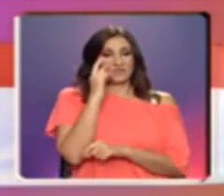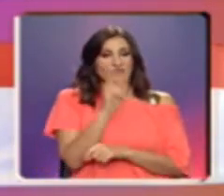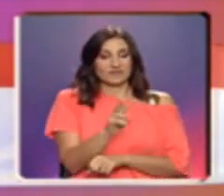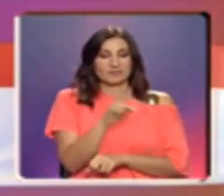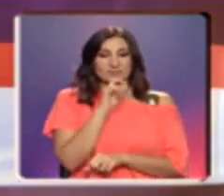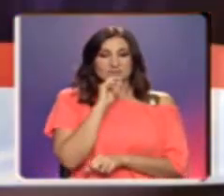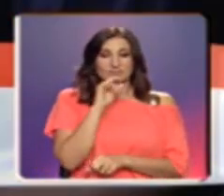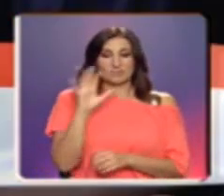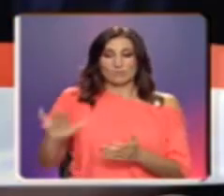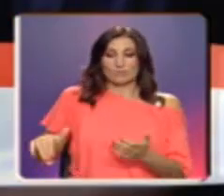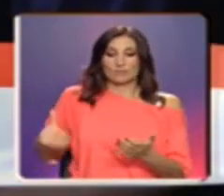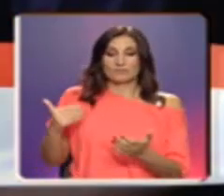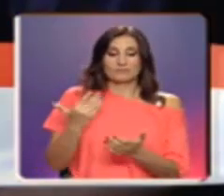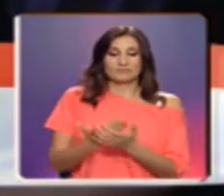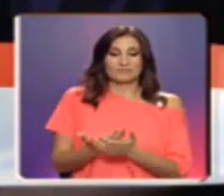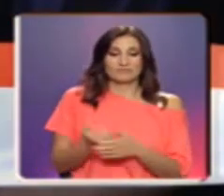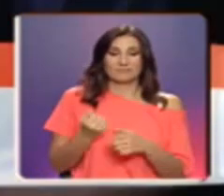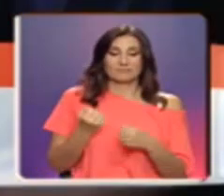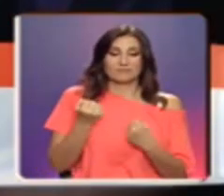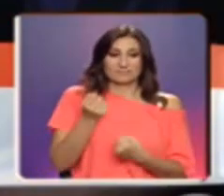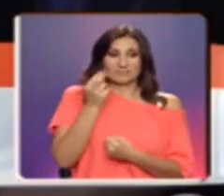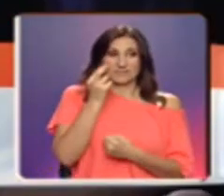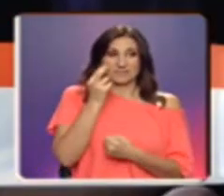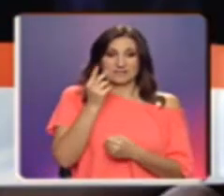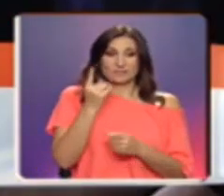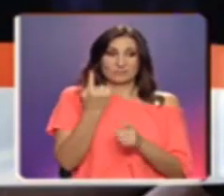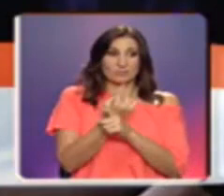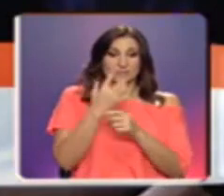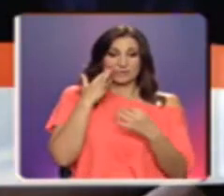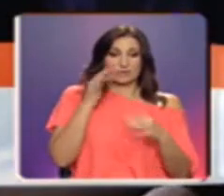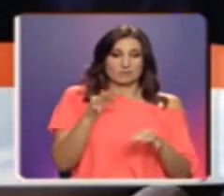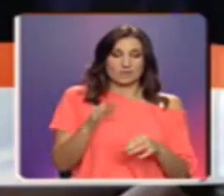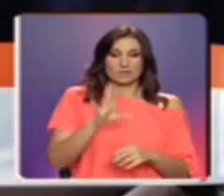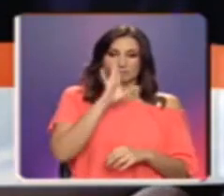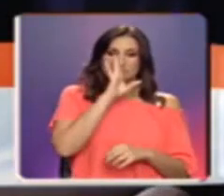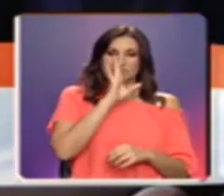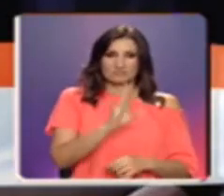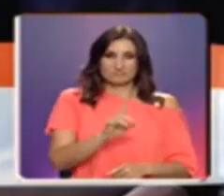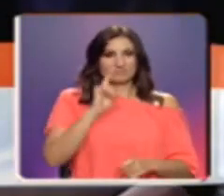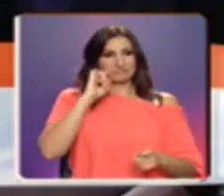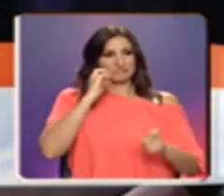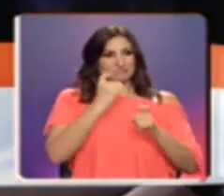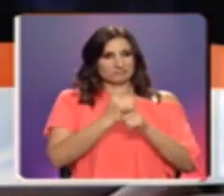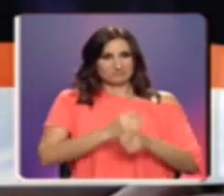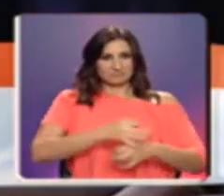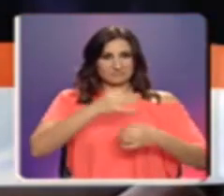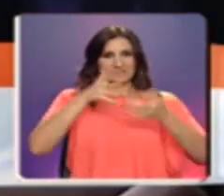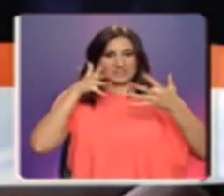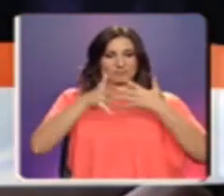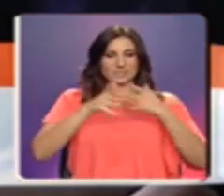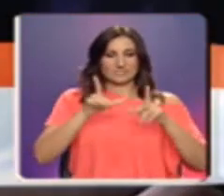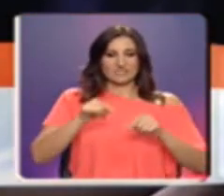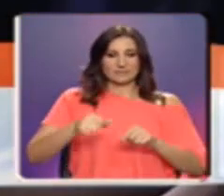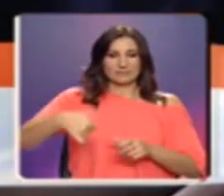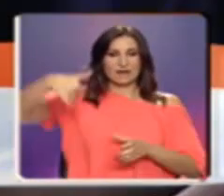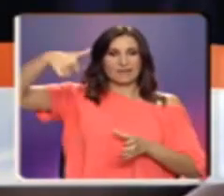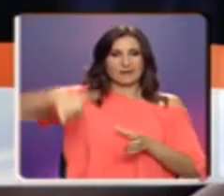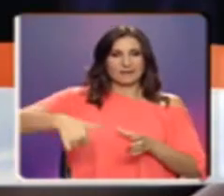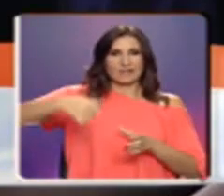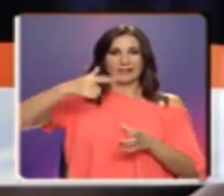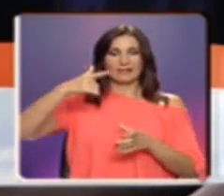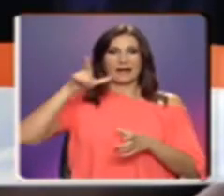que consiga não só aquilo que seria normal, que é o rigor, a competência e a transparência, mas que tenha um autoclismo muito